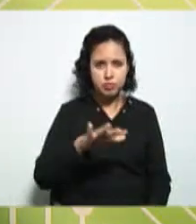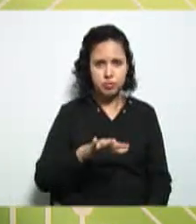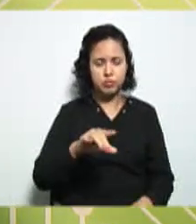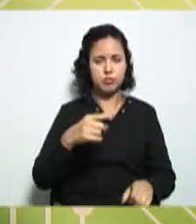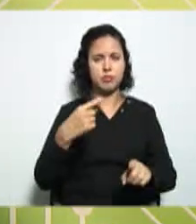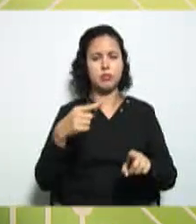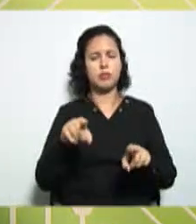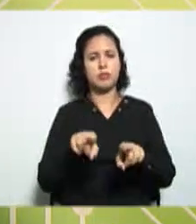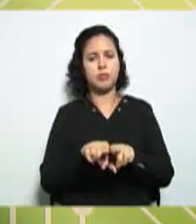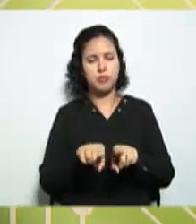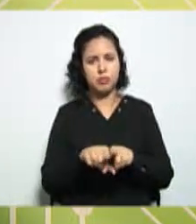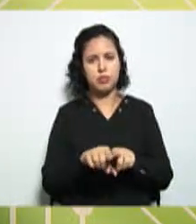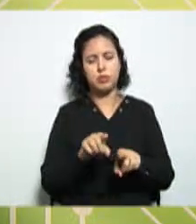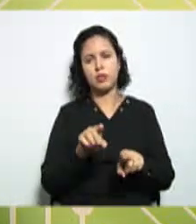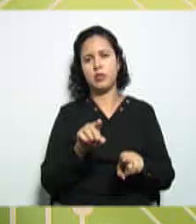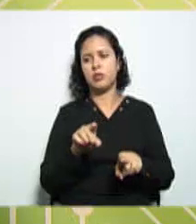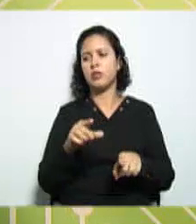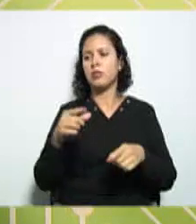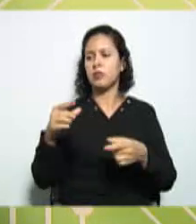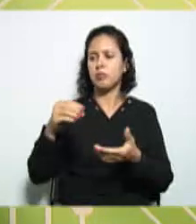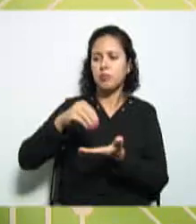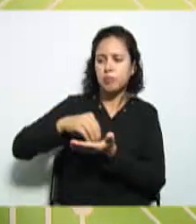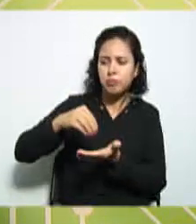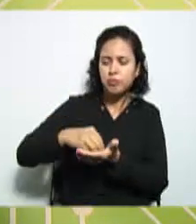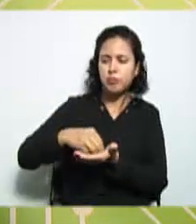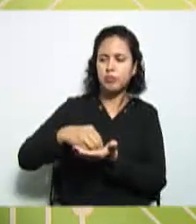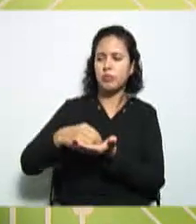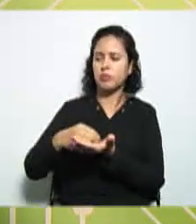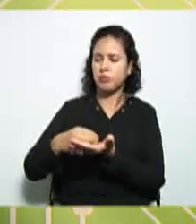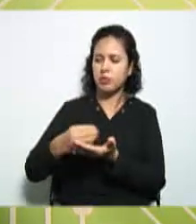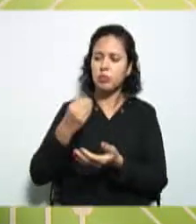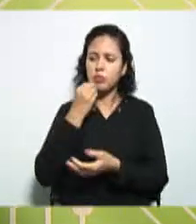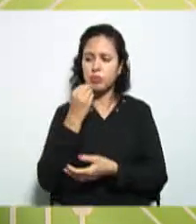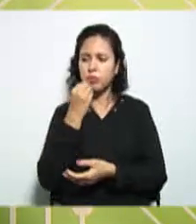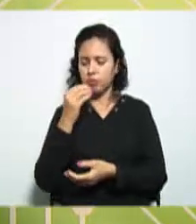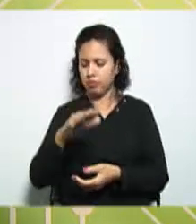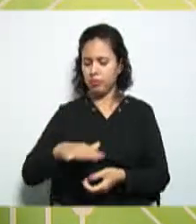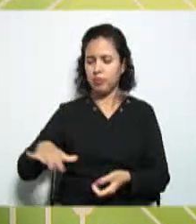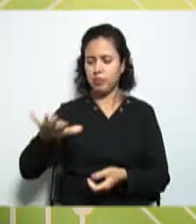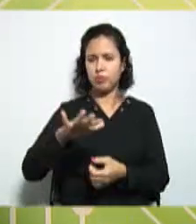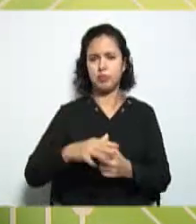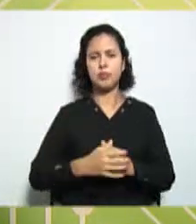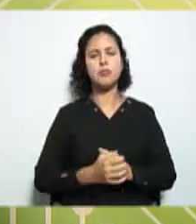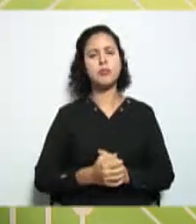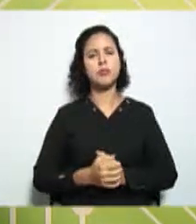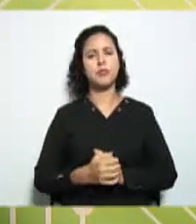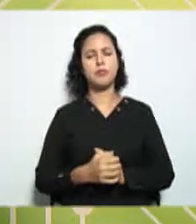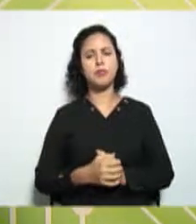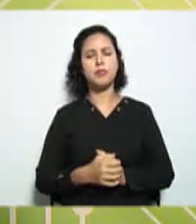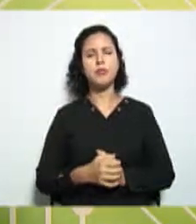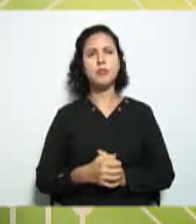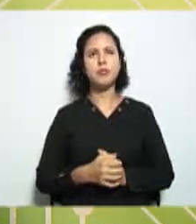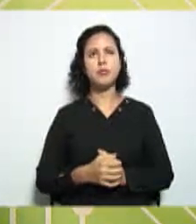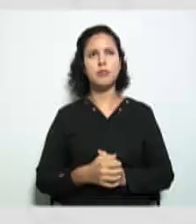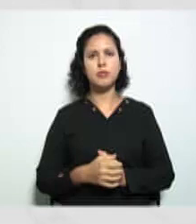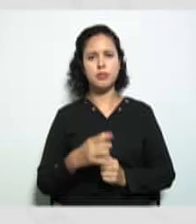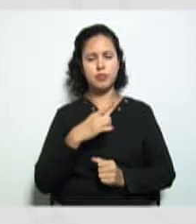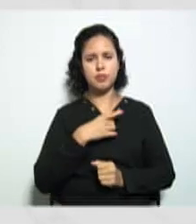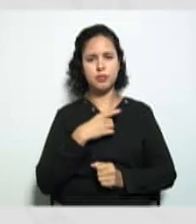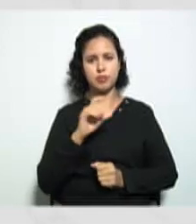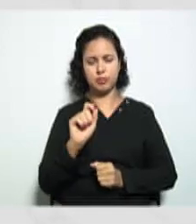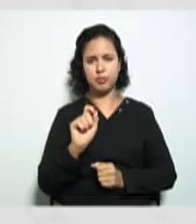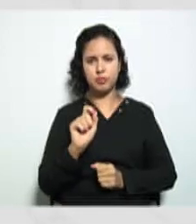as potencialidades, conhecer as oportunidades para que eu possa empreender. Prosseguindo, nós temos